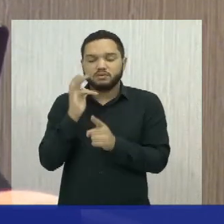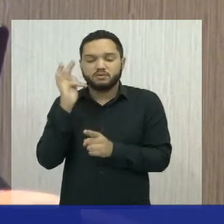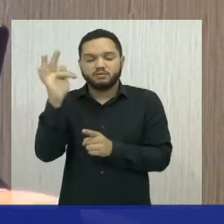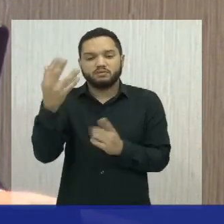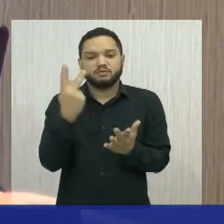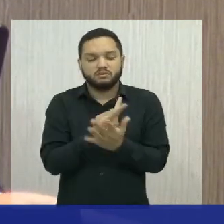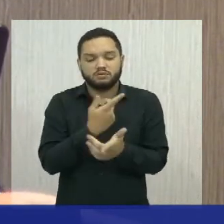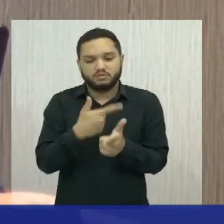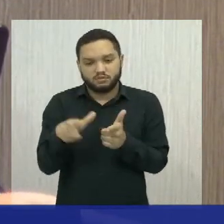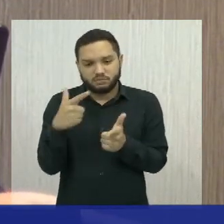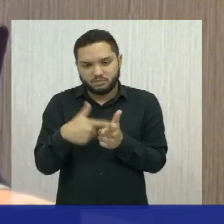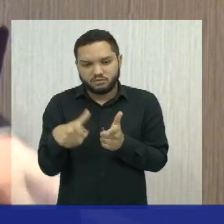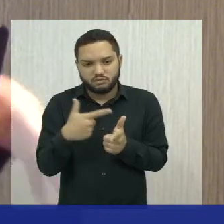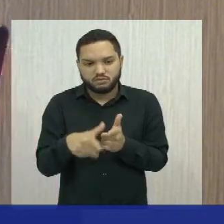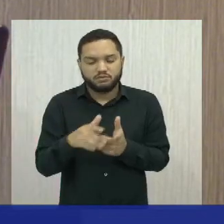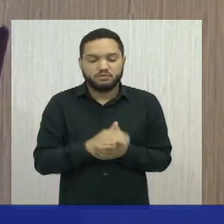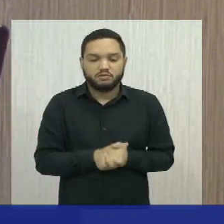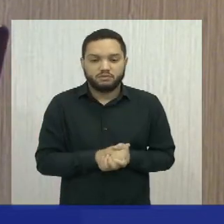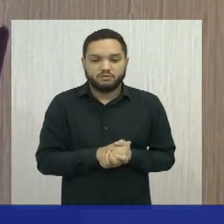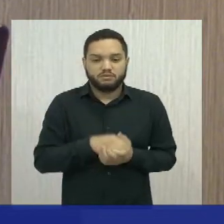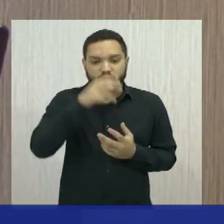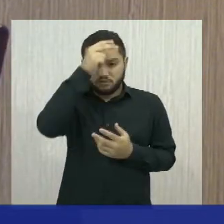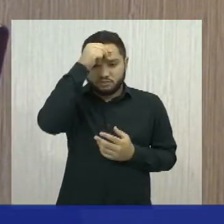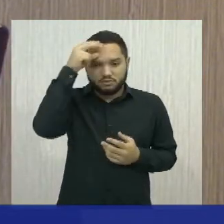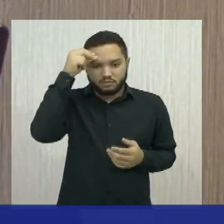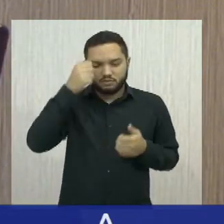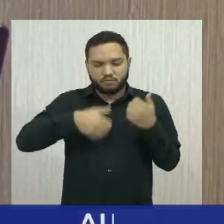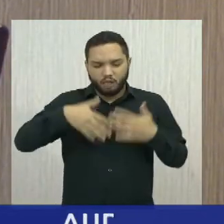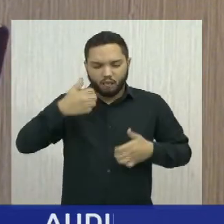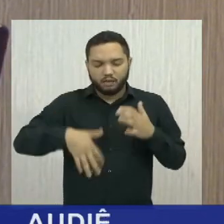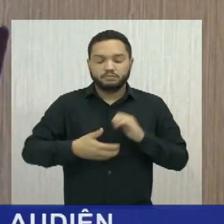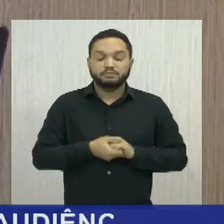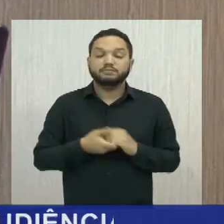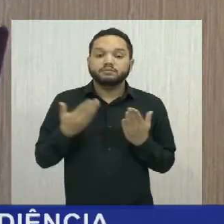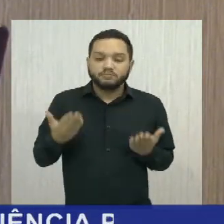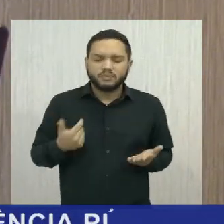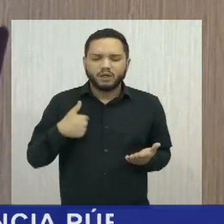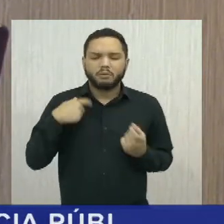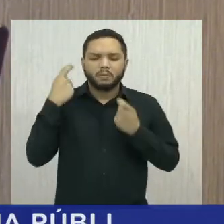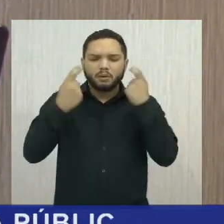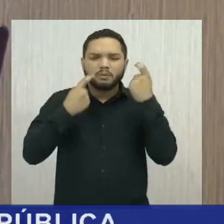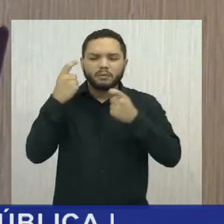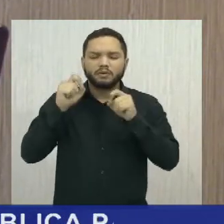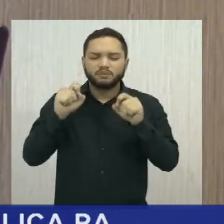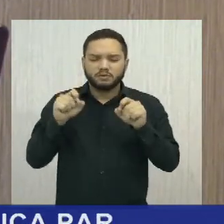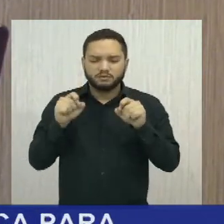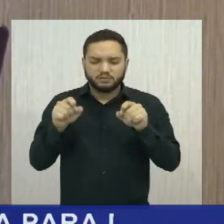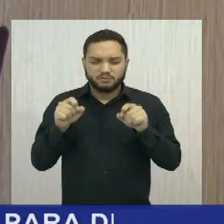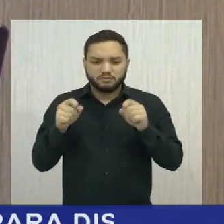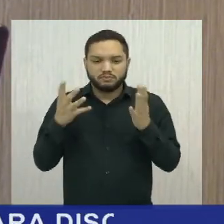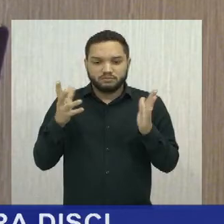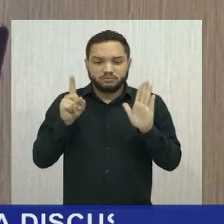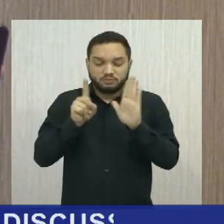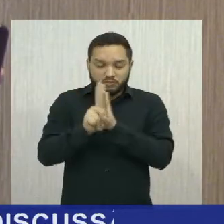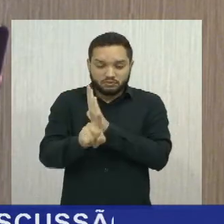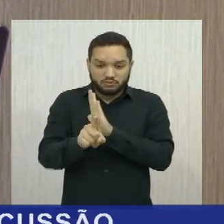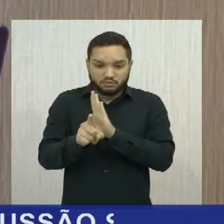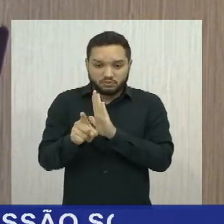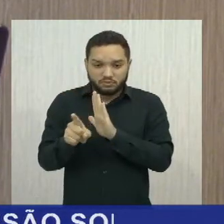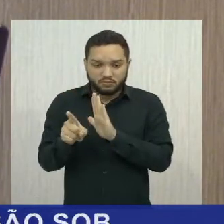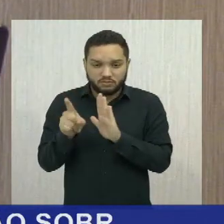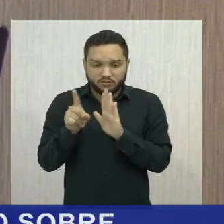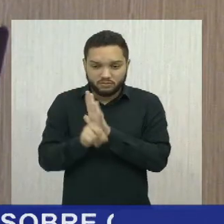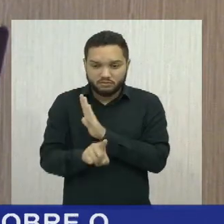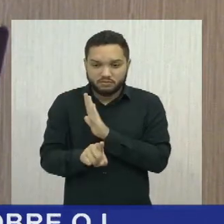decorrentes de sua aplicação. O chefe do Executivo, tal. Aqui eu fico com uma preocupação, e aí eu gostaria de perguntar,